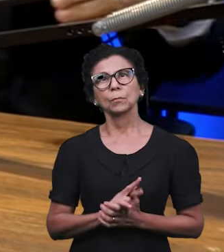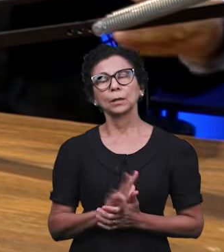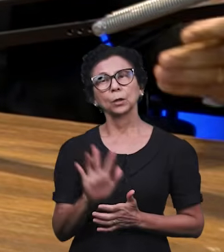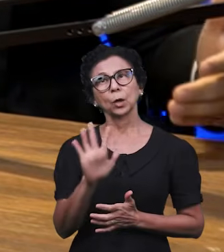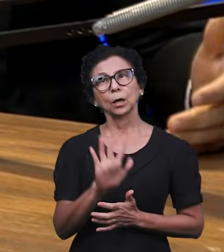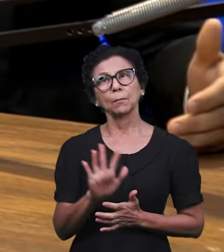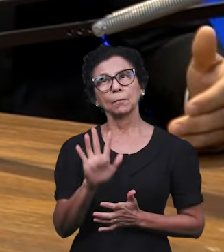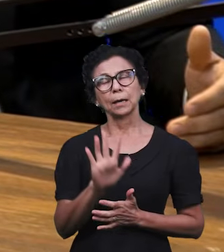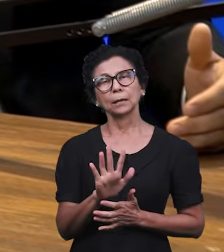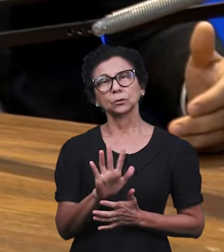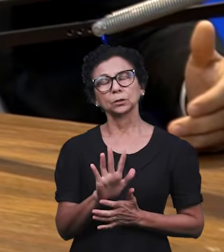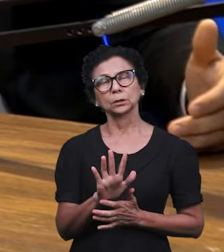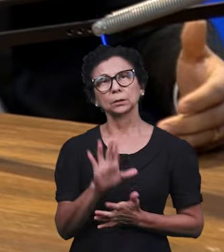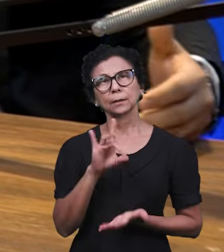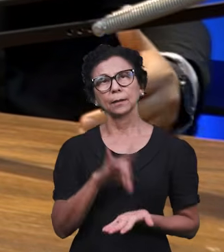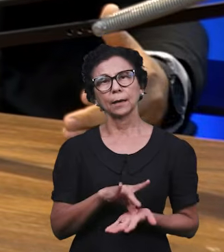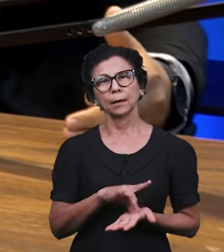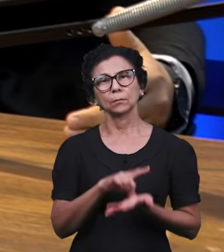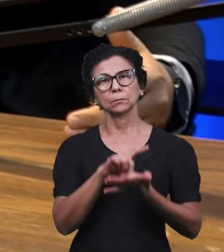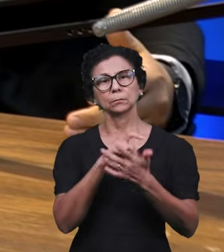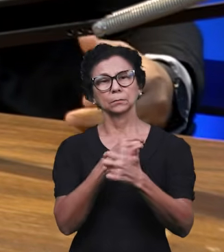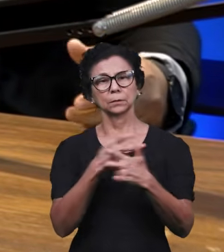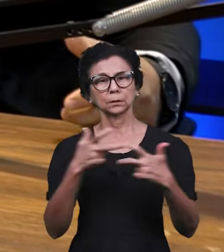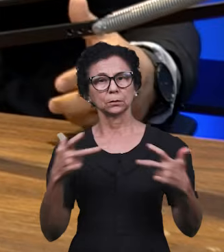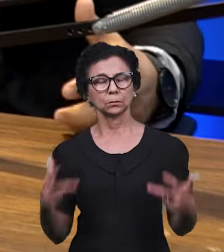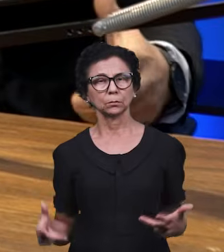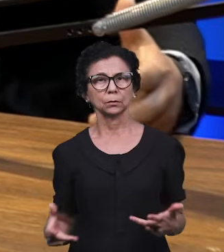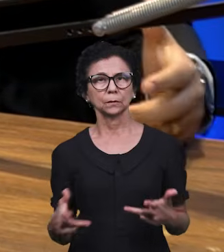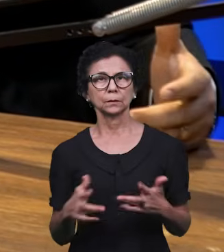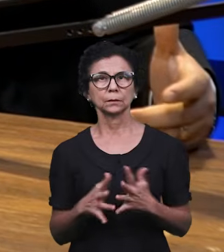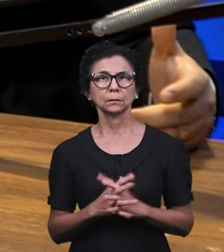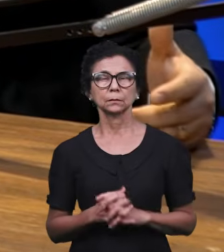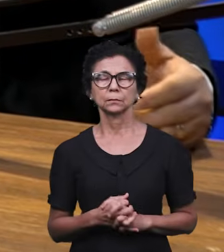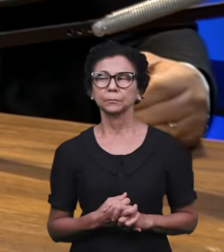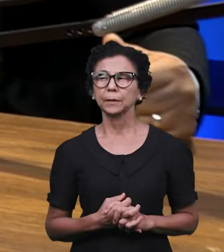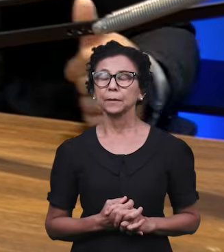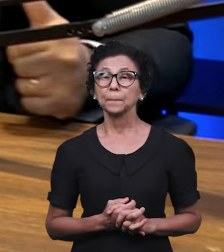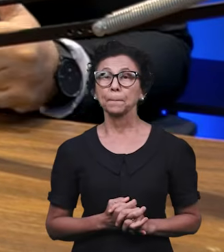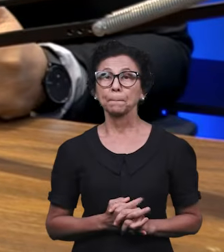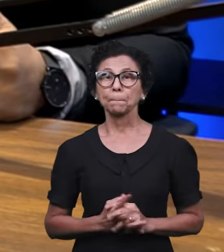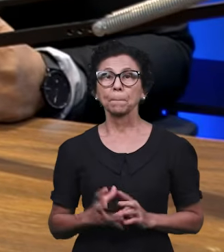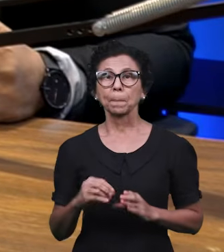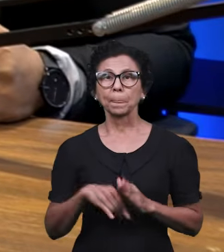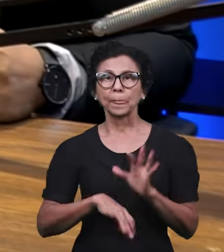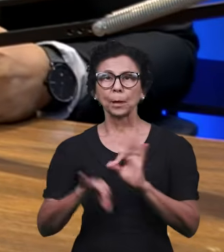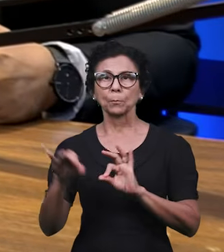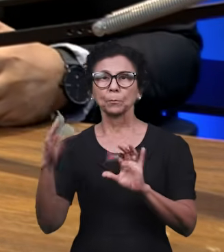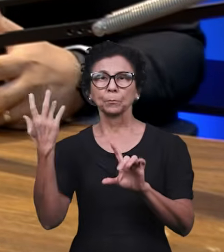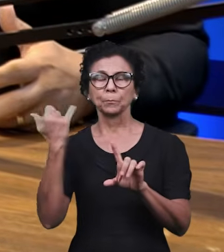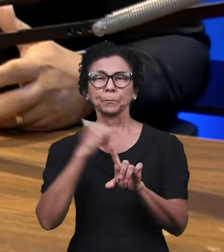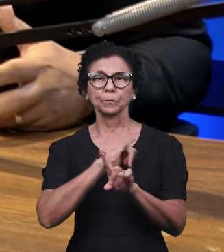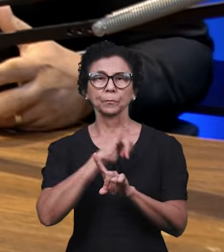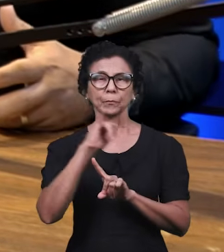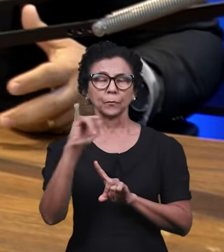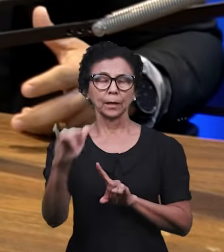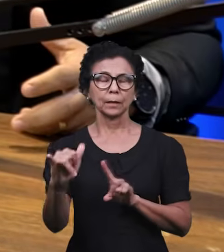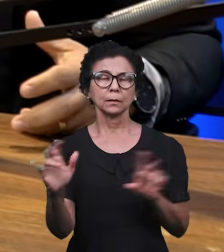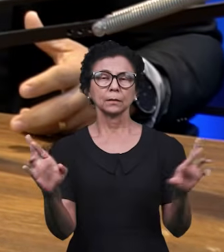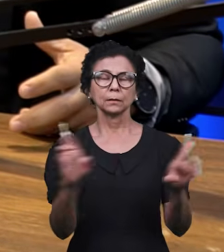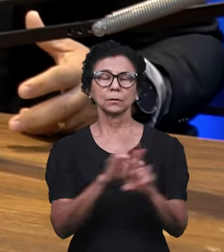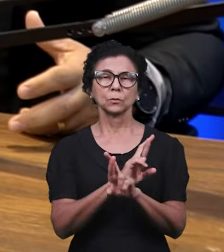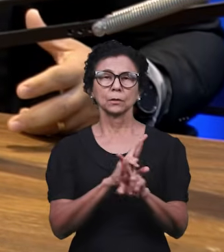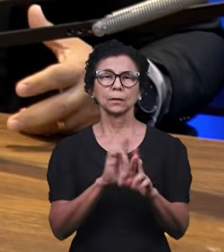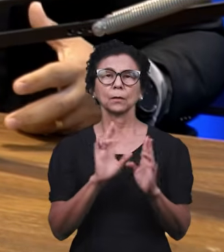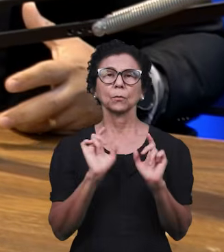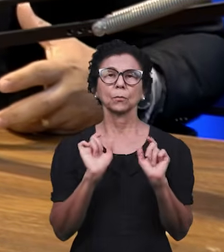exata das coisas. E dentro desse aspecto, no plano profético, nós queremos relacionar, primeiramente